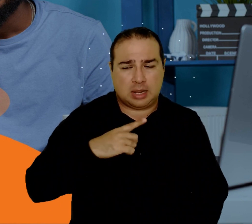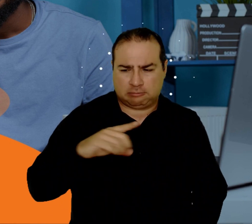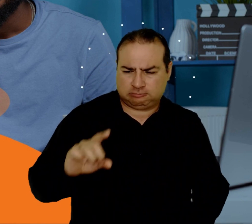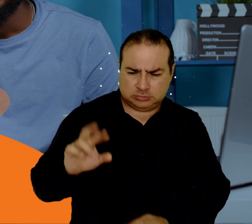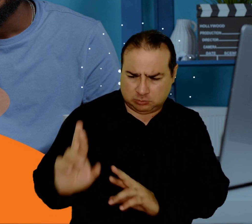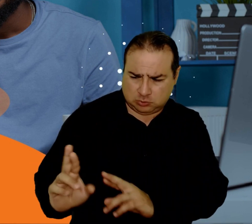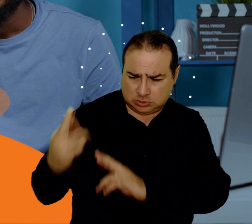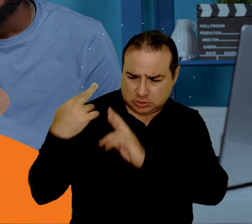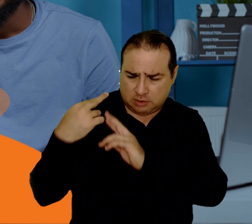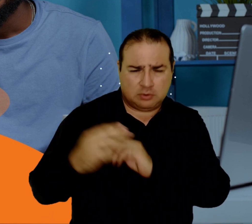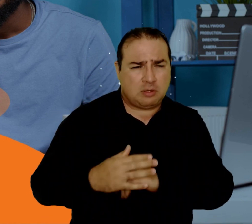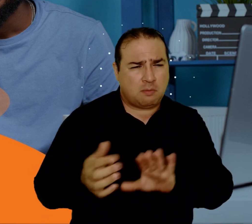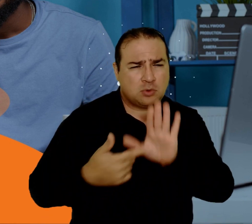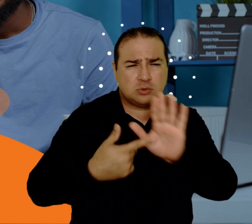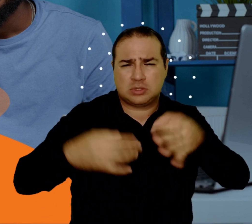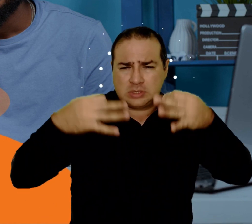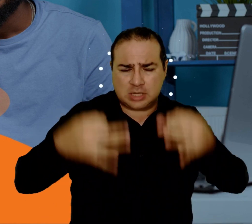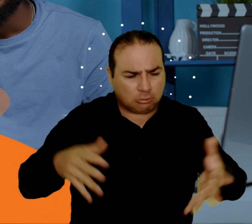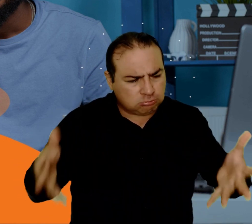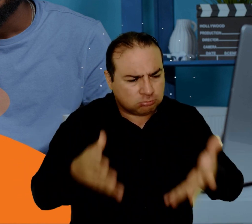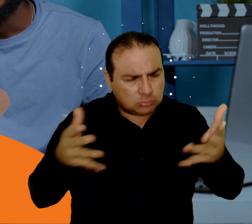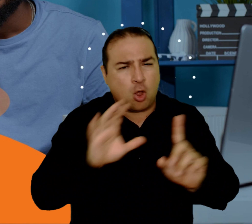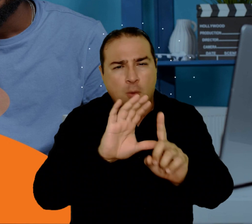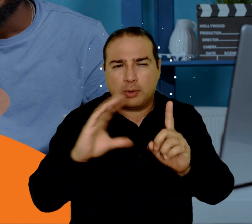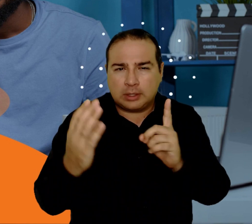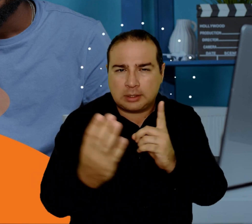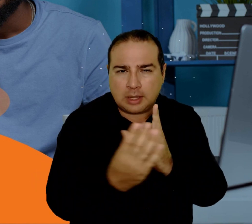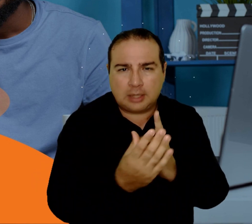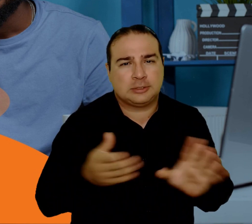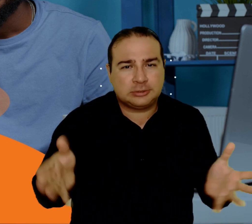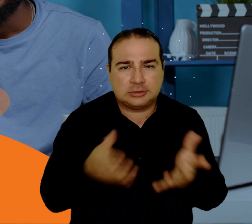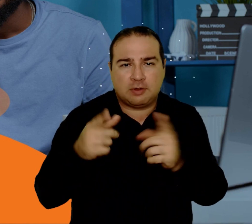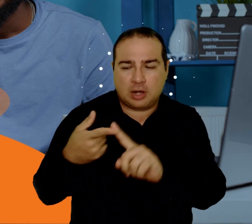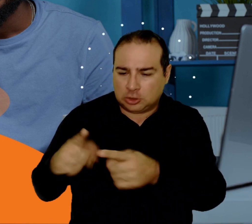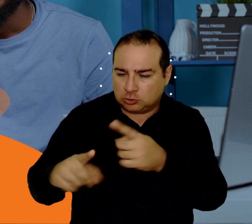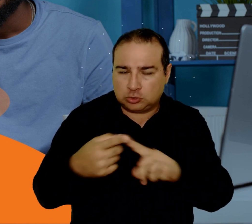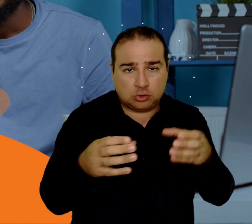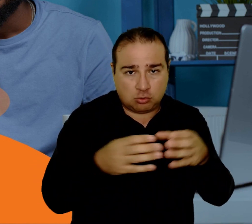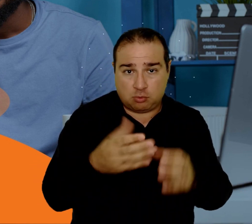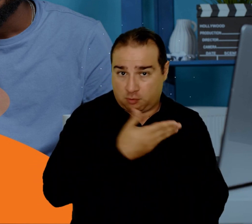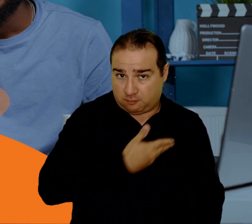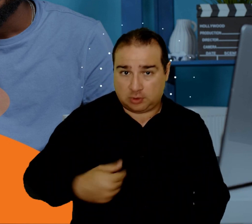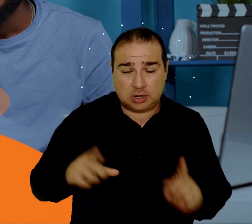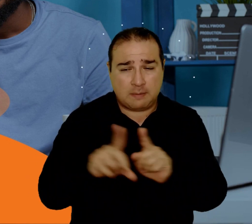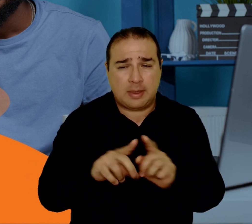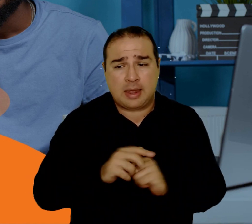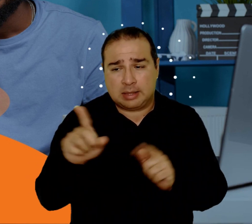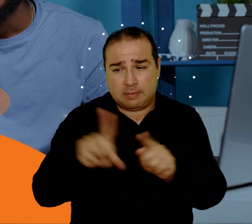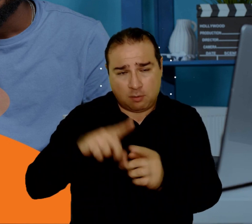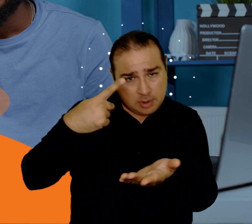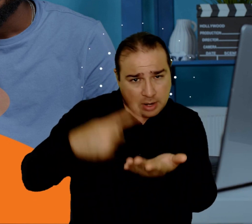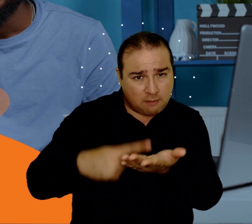exercia uma liderança assim, exemplar, capaz de mobilizar a comunidade e estabelecer articulações com o poder público.